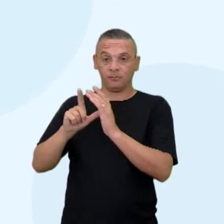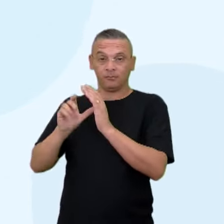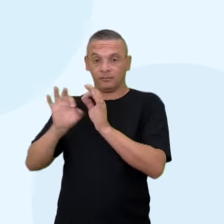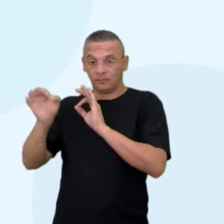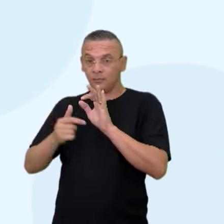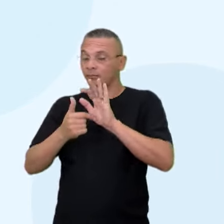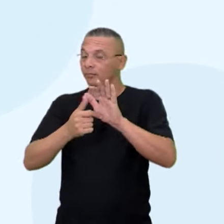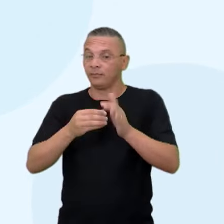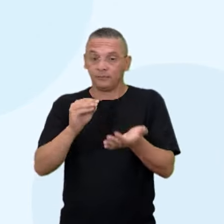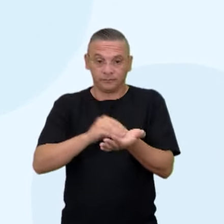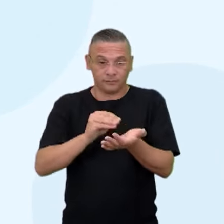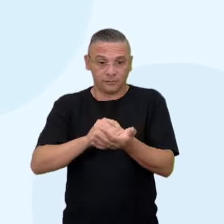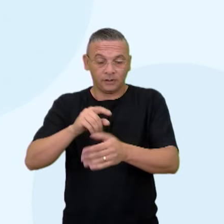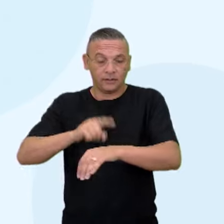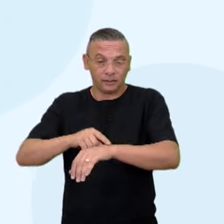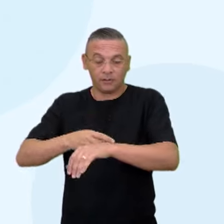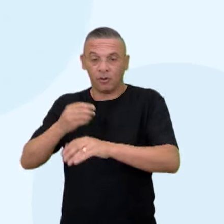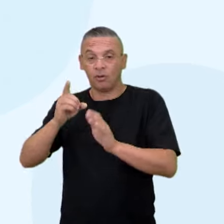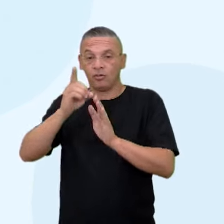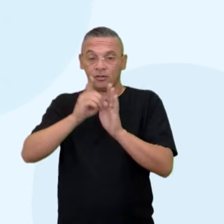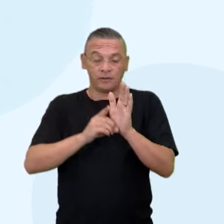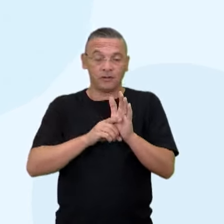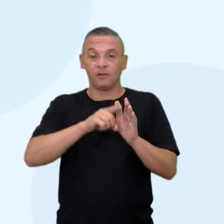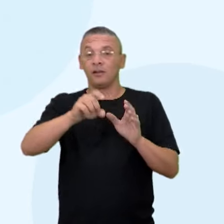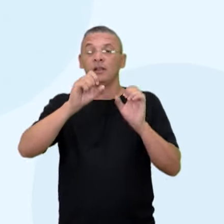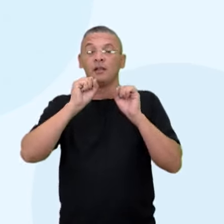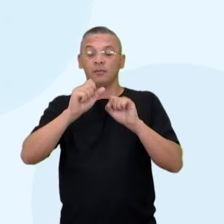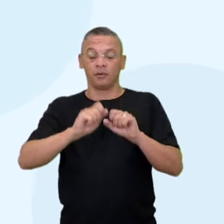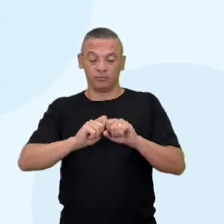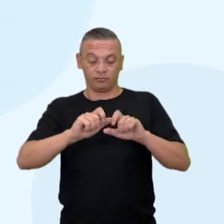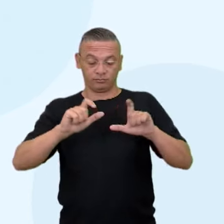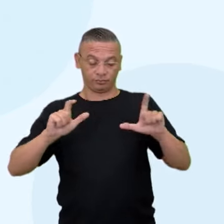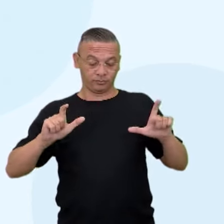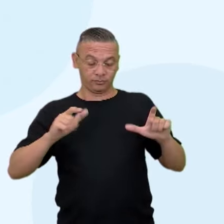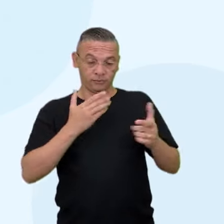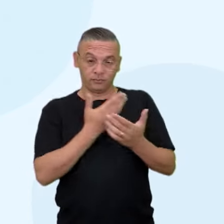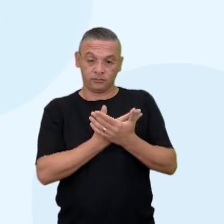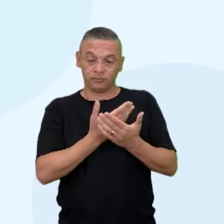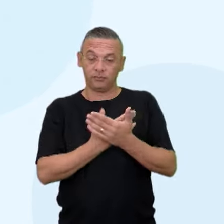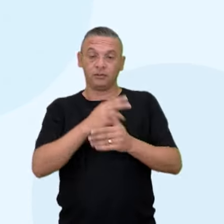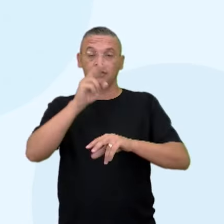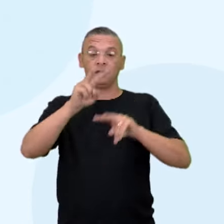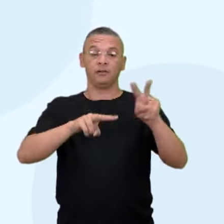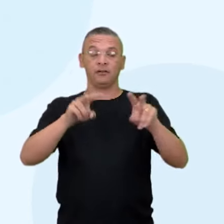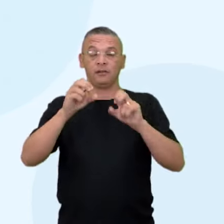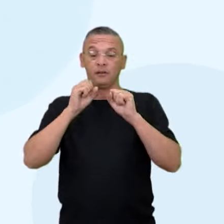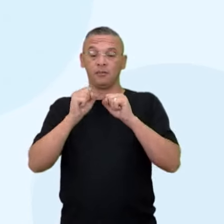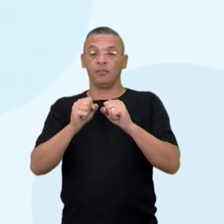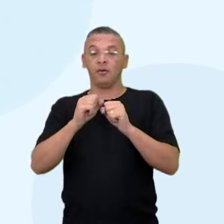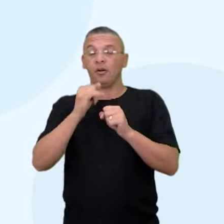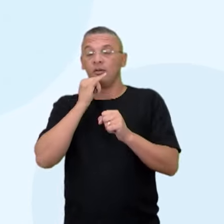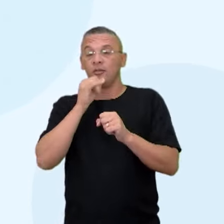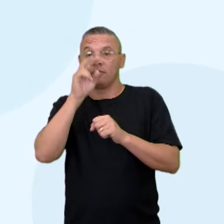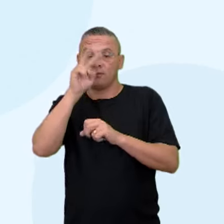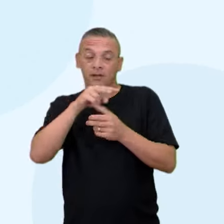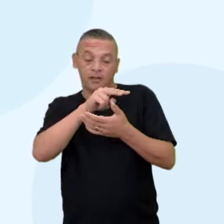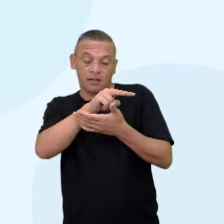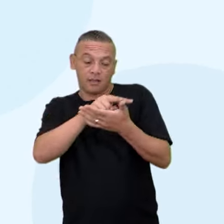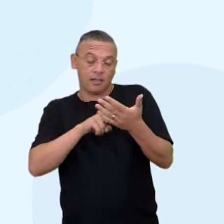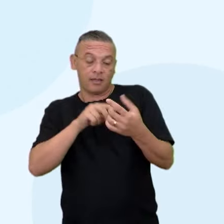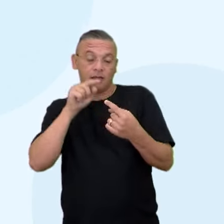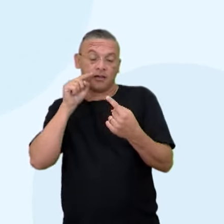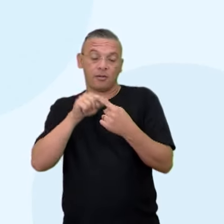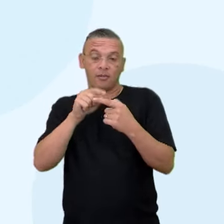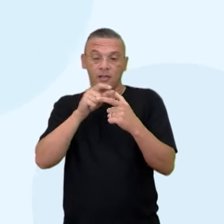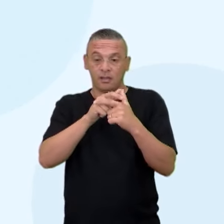por falta de tempo ou por direitos, mas que vocês podem acessar aí quando estiverem estudando, tá? Então, acessem os links, leiam esses materiais para